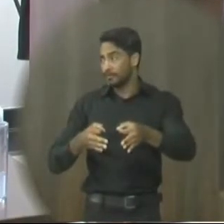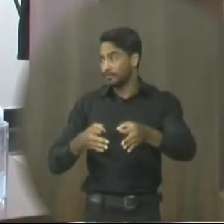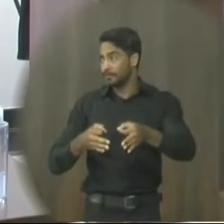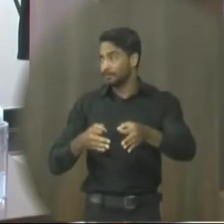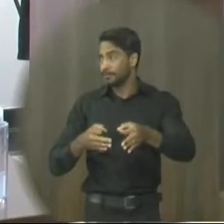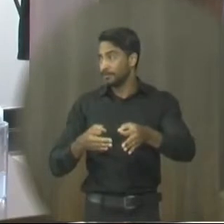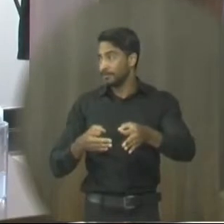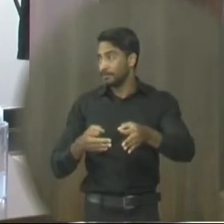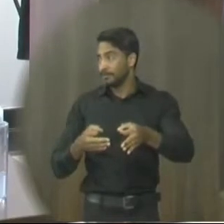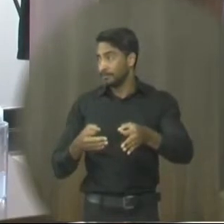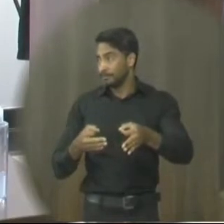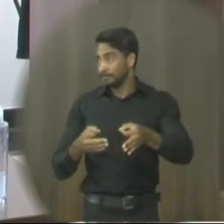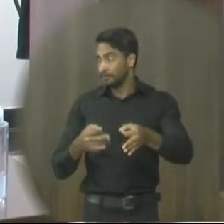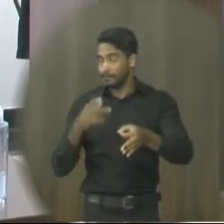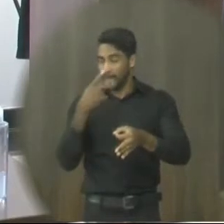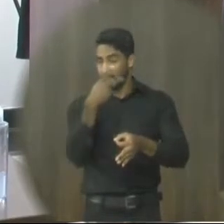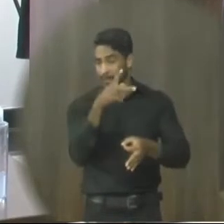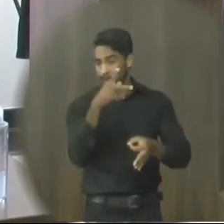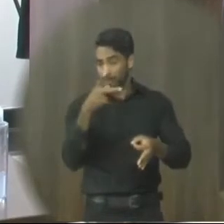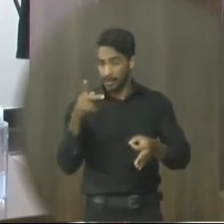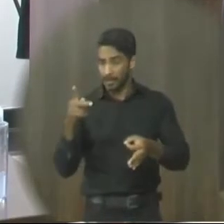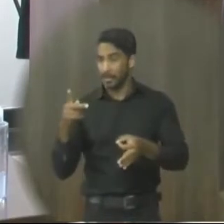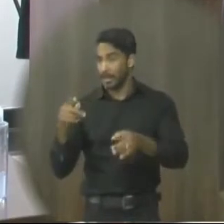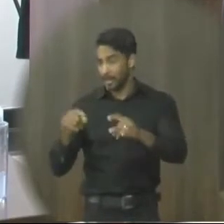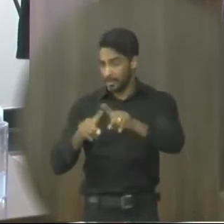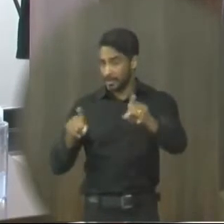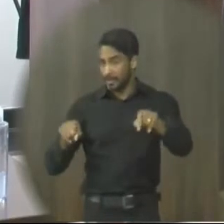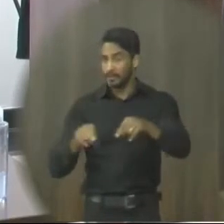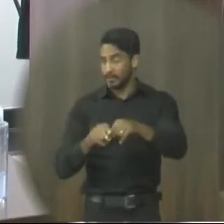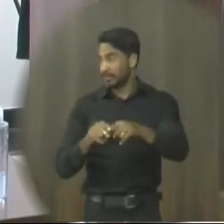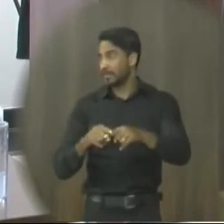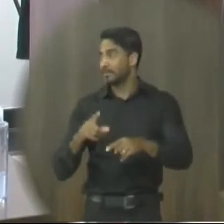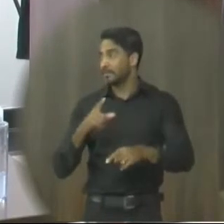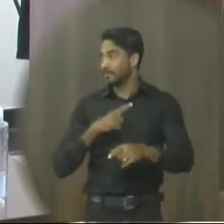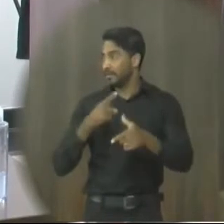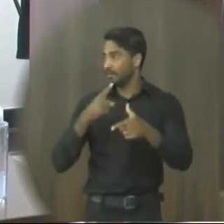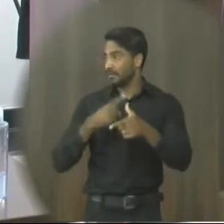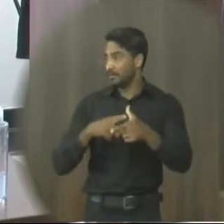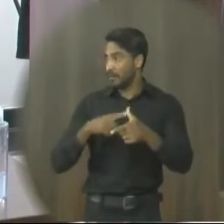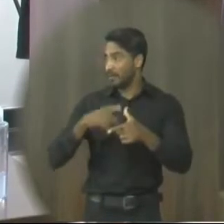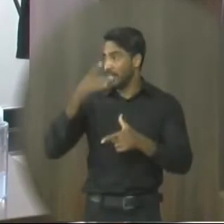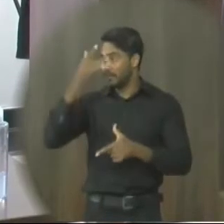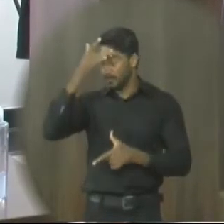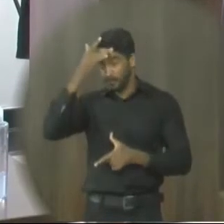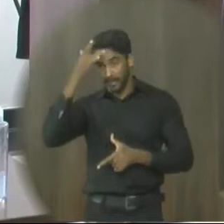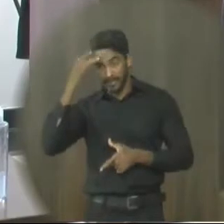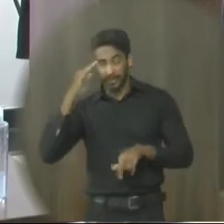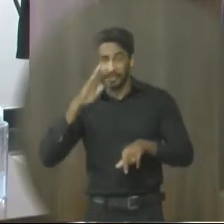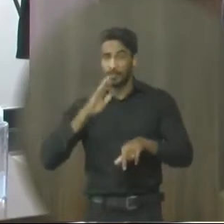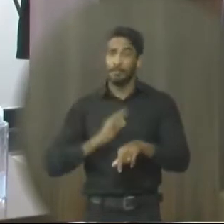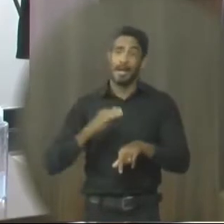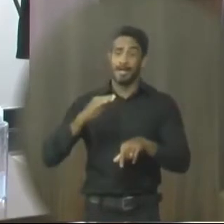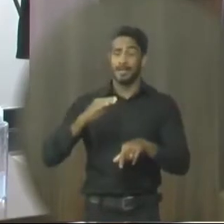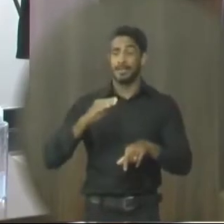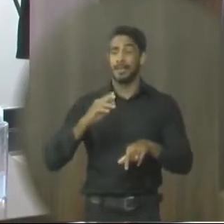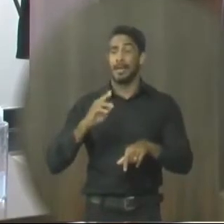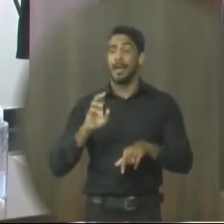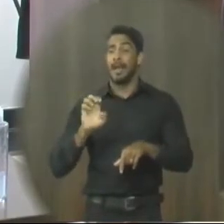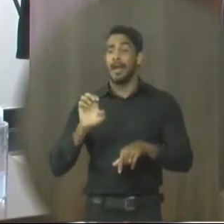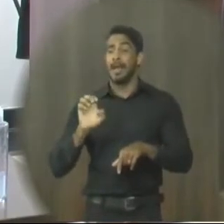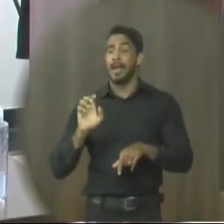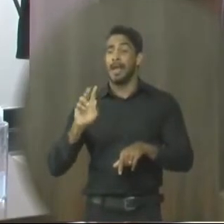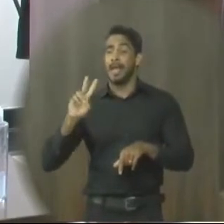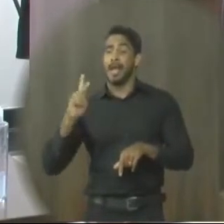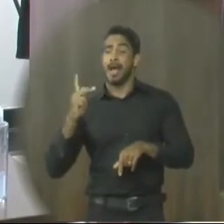cada proprietário. É, teve algum problema, porque tinha gente que tinha mais de hectare, aí não estava difícil fechar o